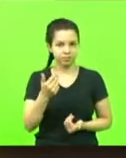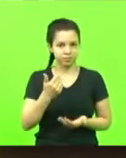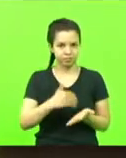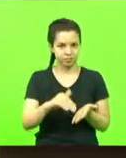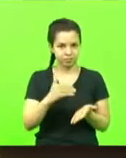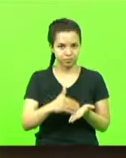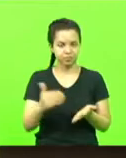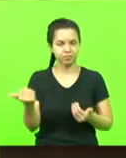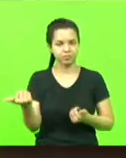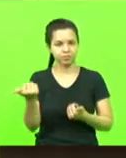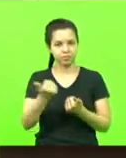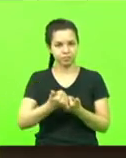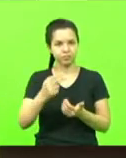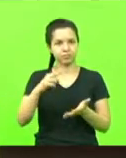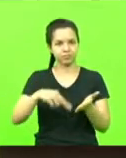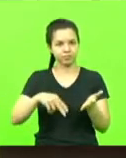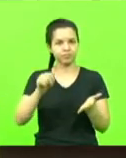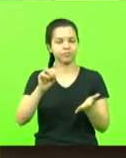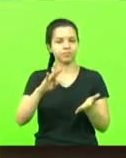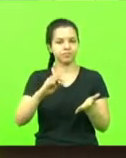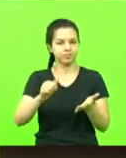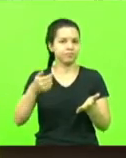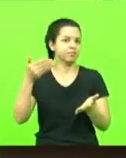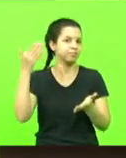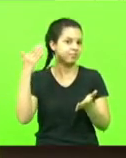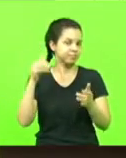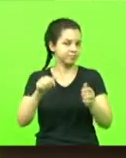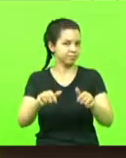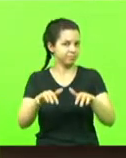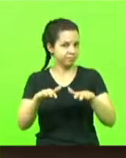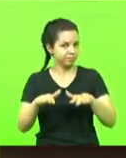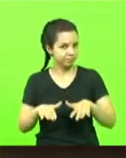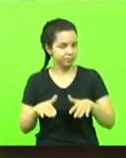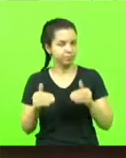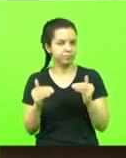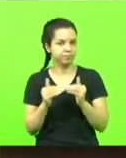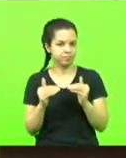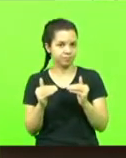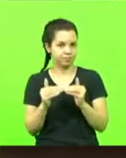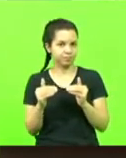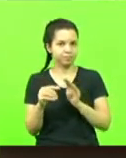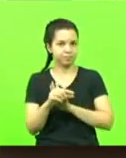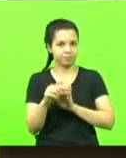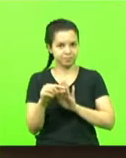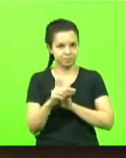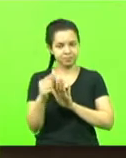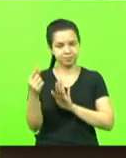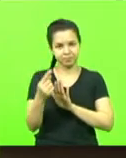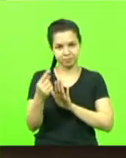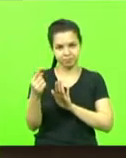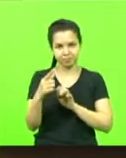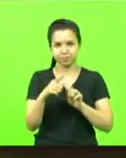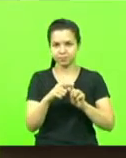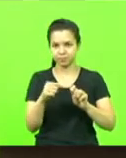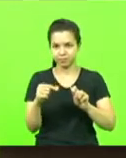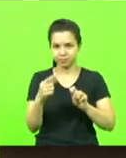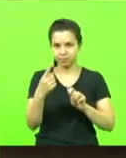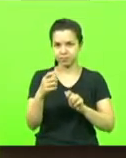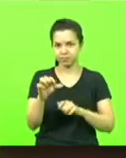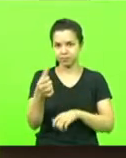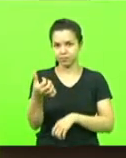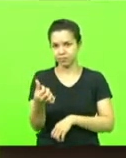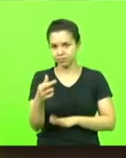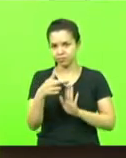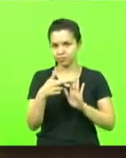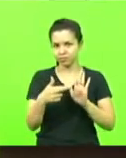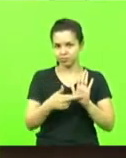hoc, proceder à leitura das atas das sessões anteriores que, em consonância com o parágrafo 1º do artigo 106 do Regimento